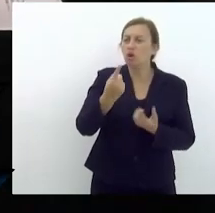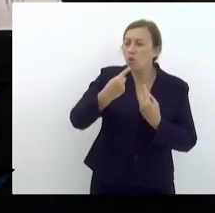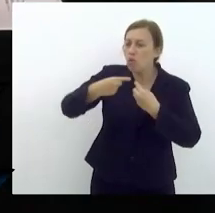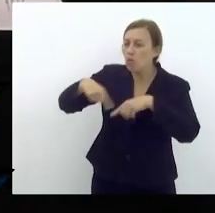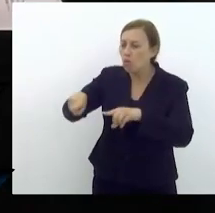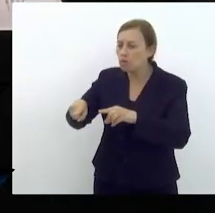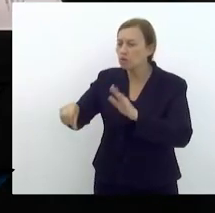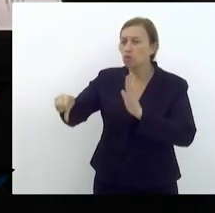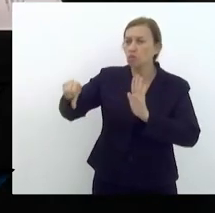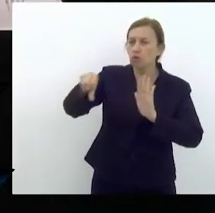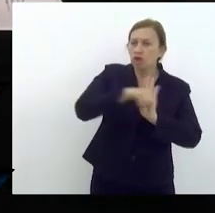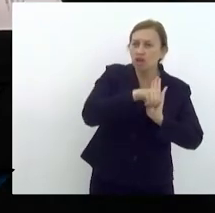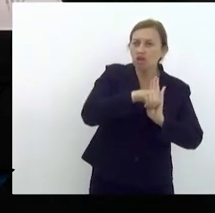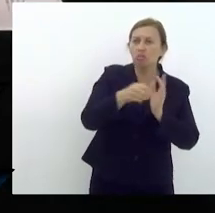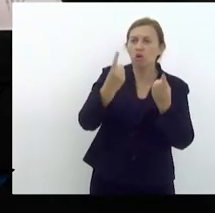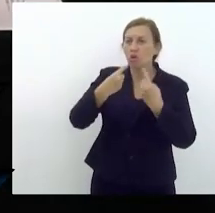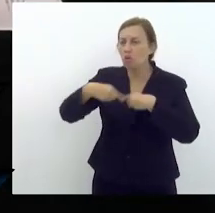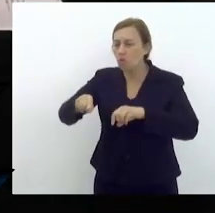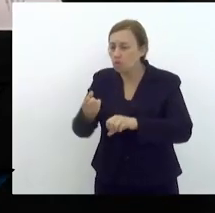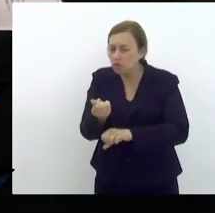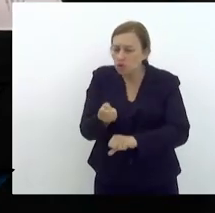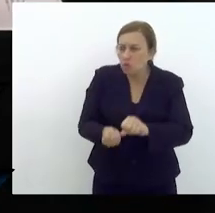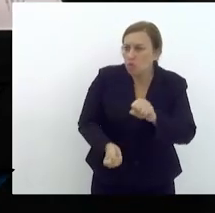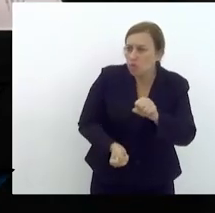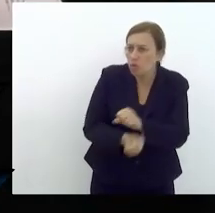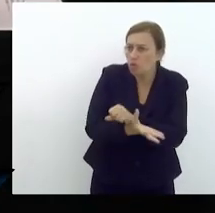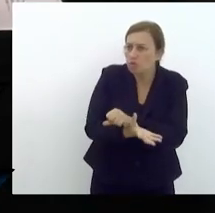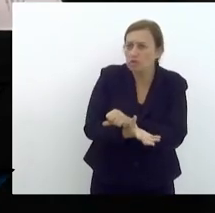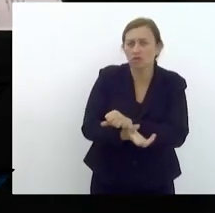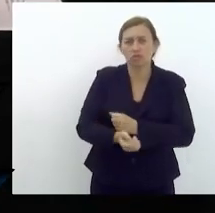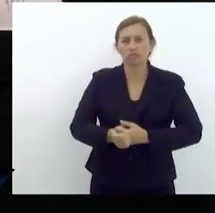o crime contra a corrupção